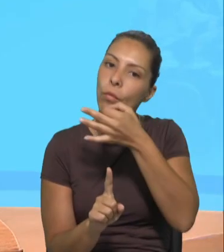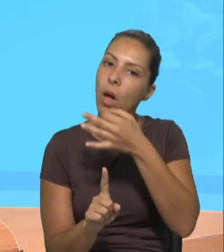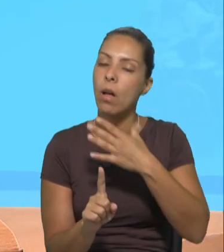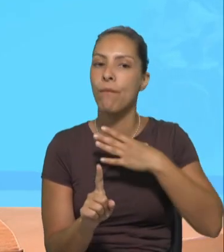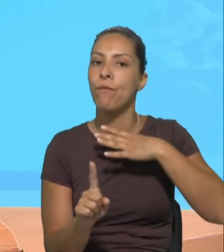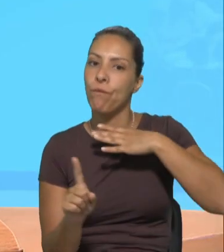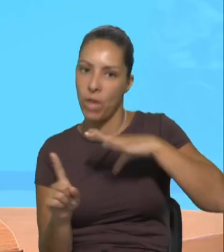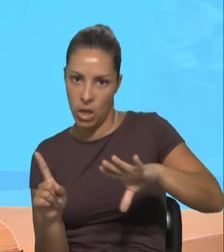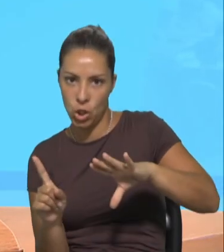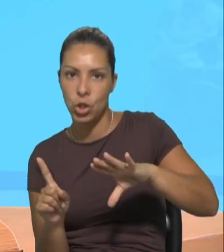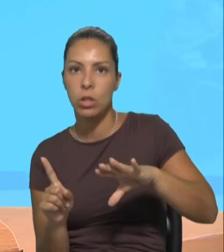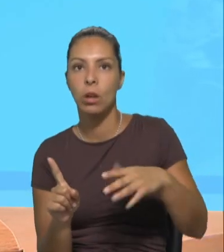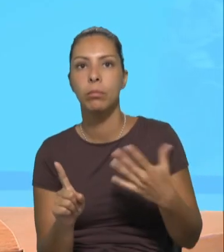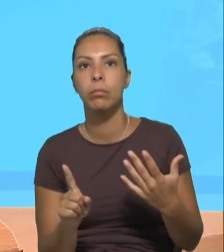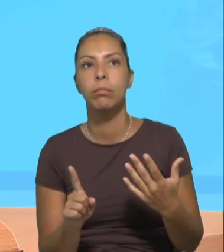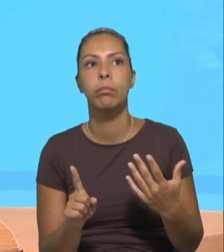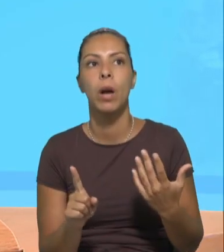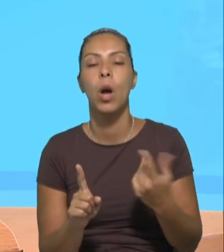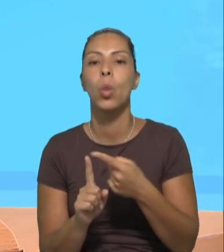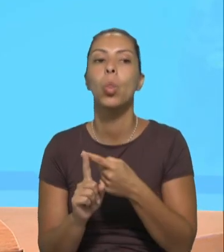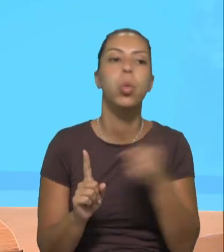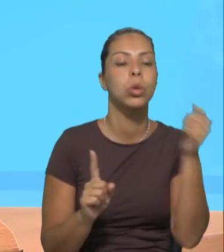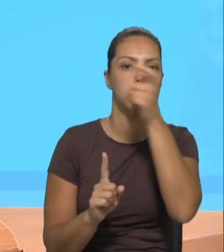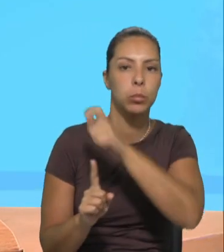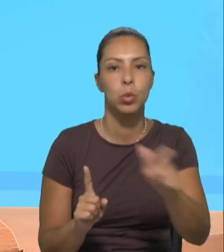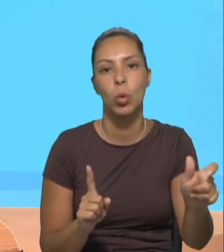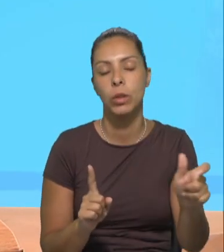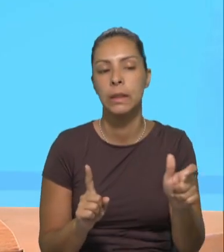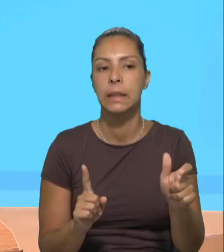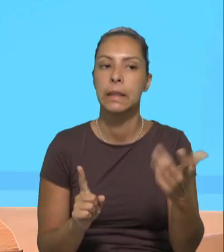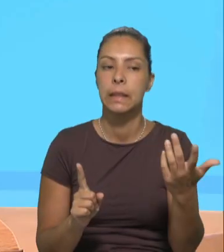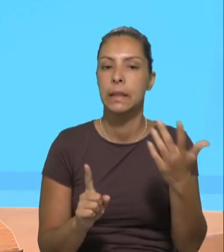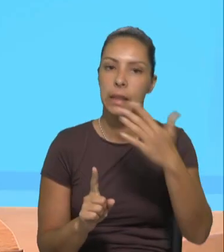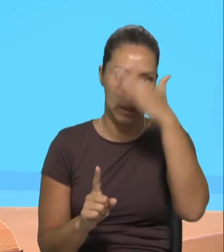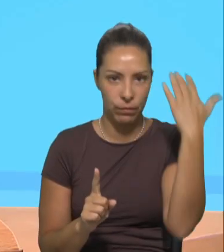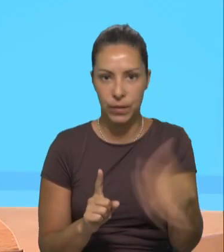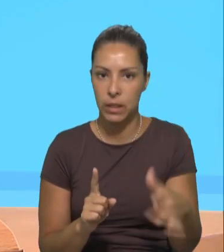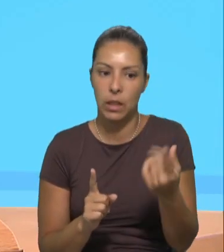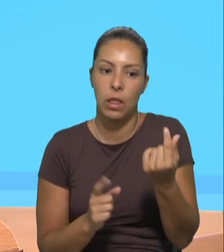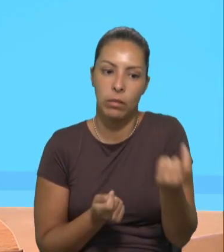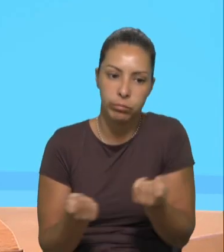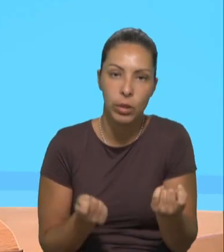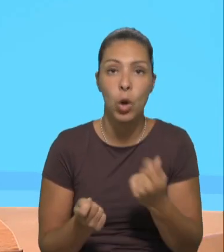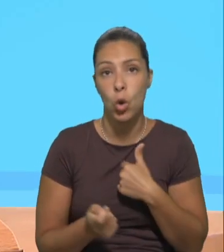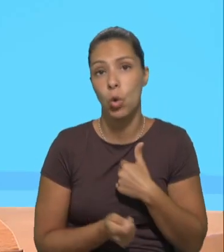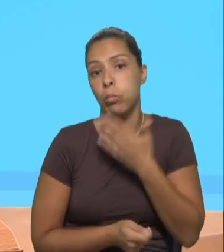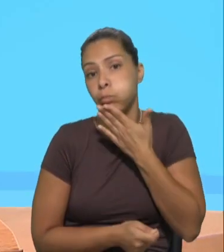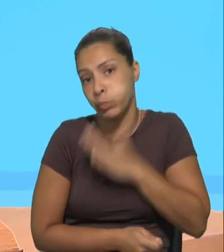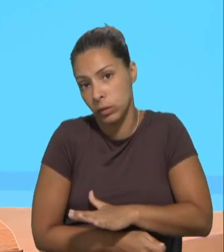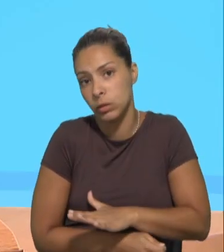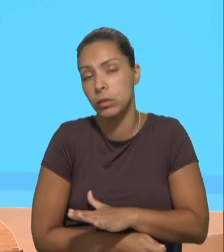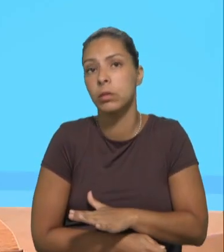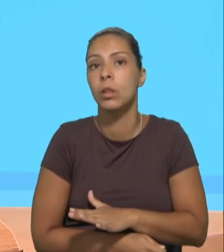que não podem ser tidas por todas as pessoas. Nem todas as pessoas têm a disponibilidade financeira para poder. Eu, graças a Deus,